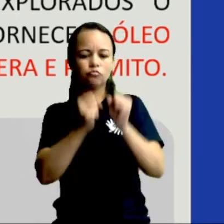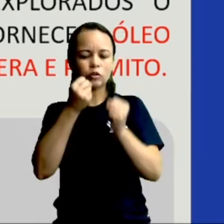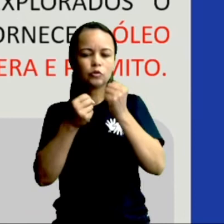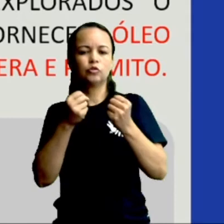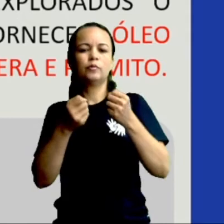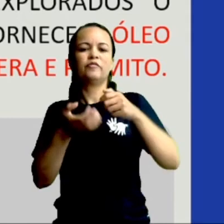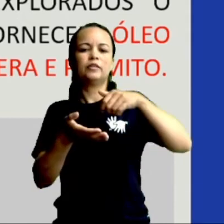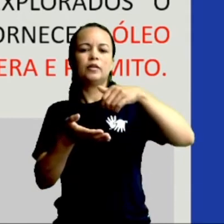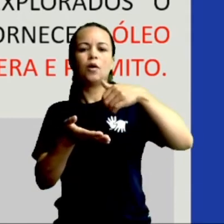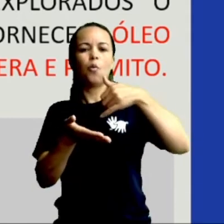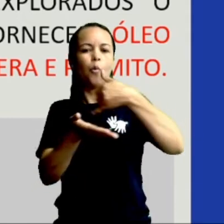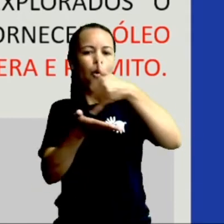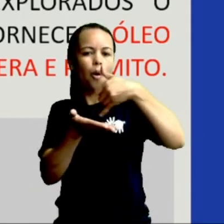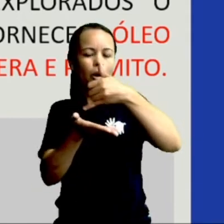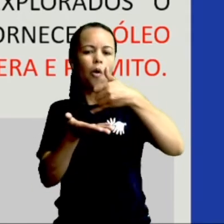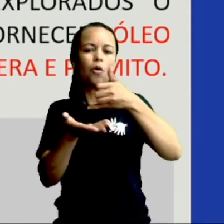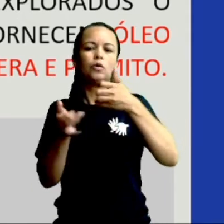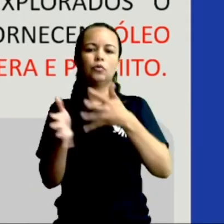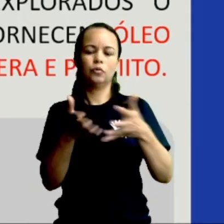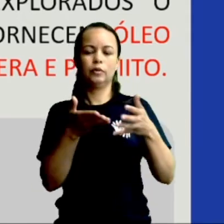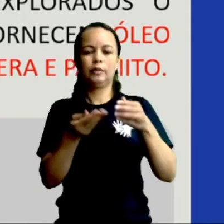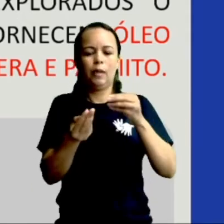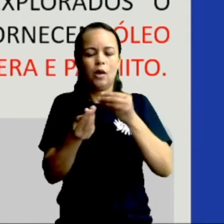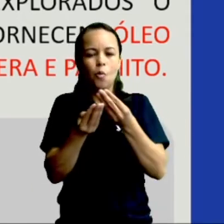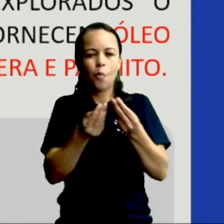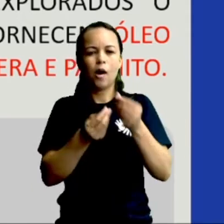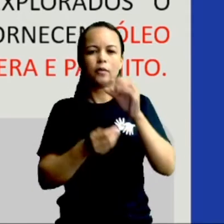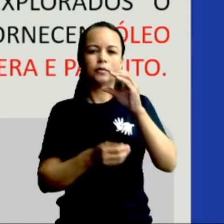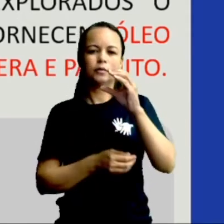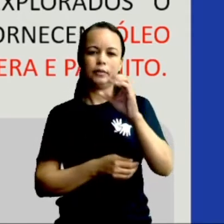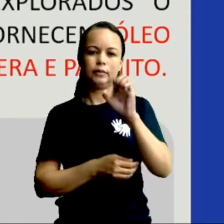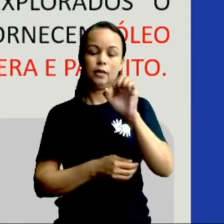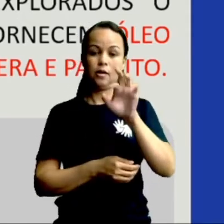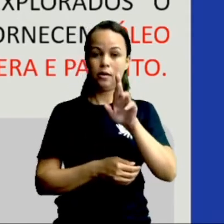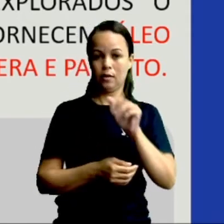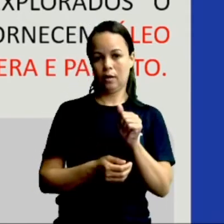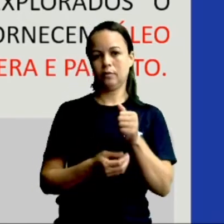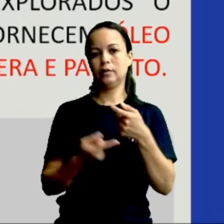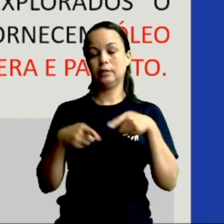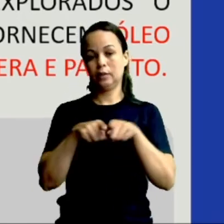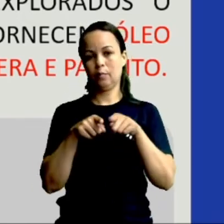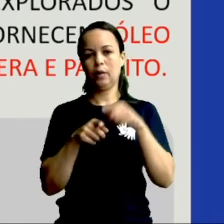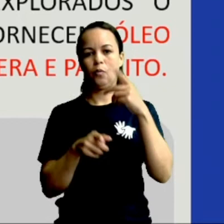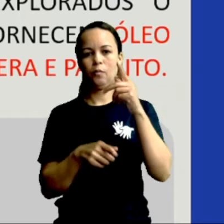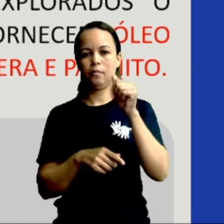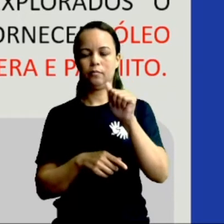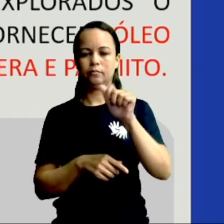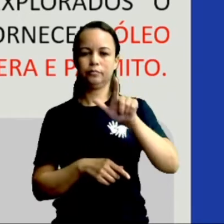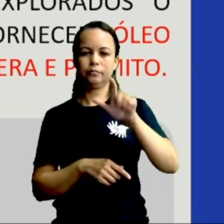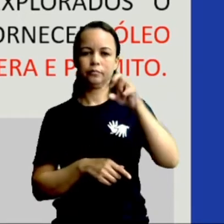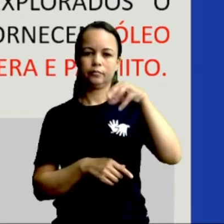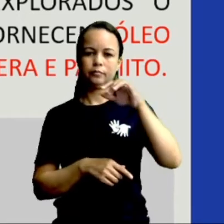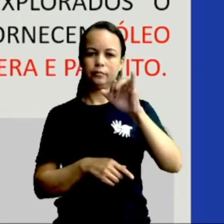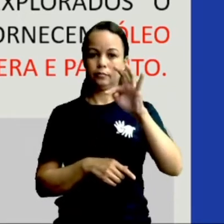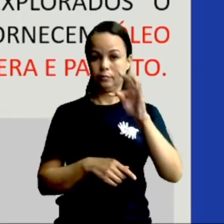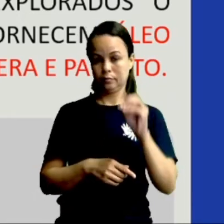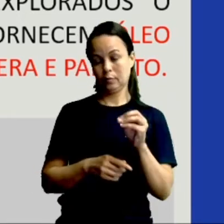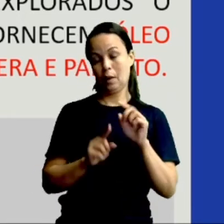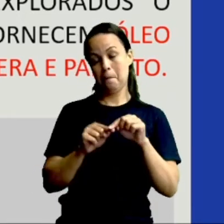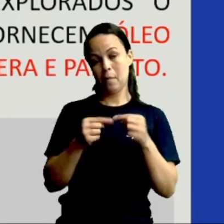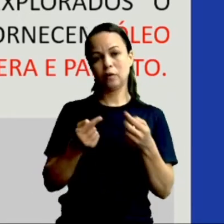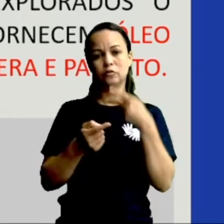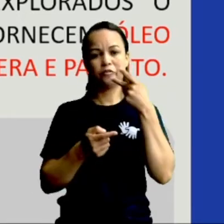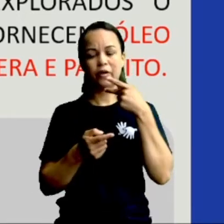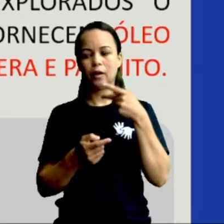cera e a carnaúba também oferece um palmito, tá? Mas aí, como a gente está falando de